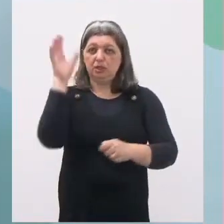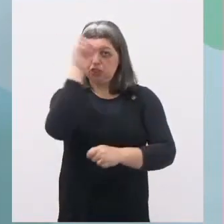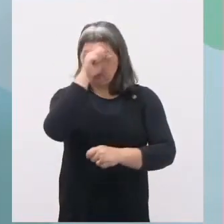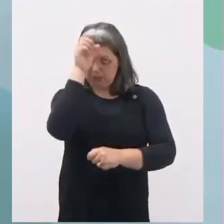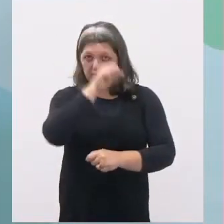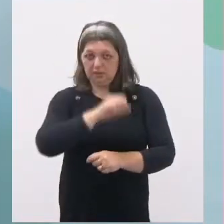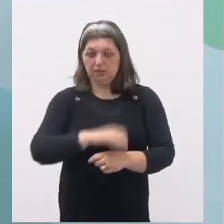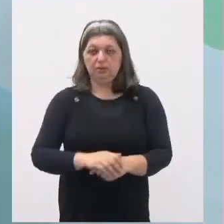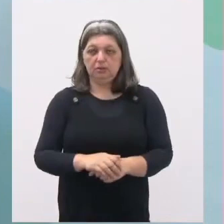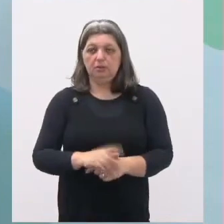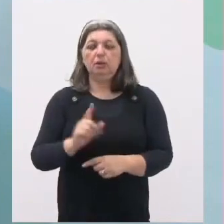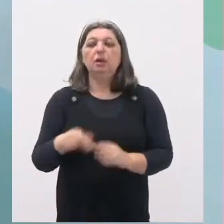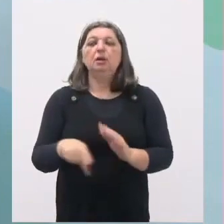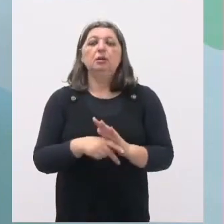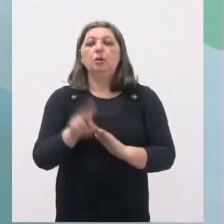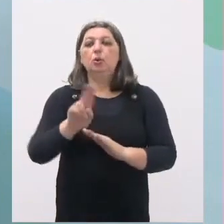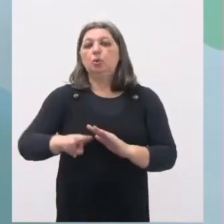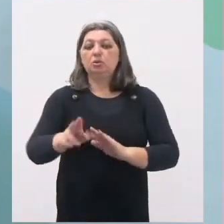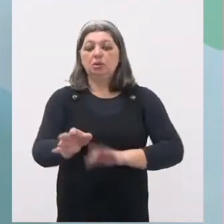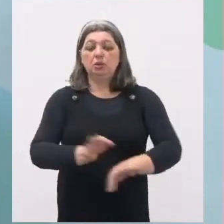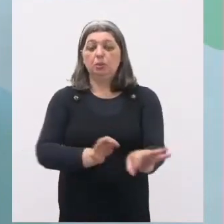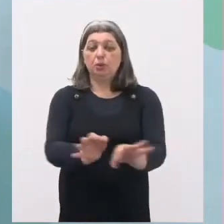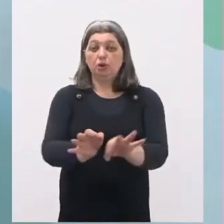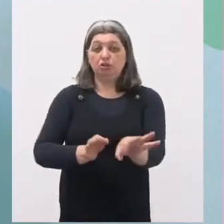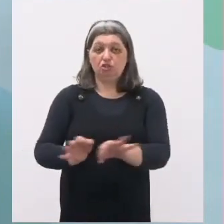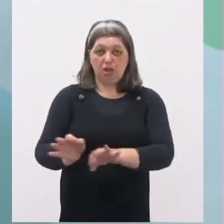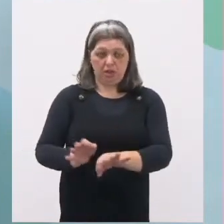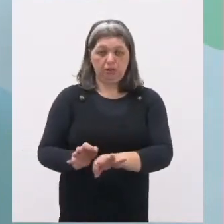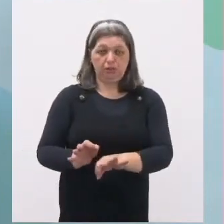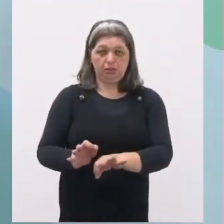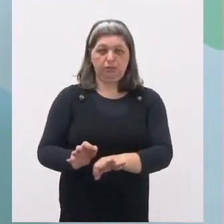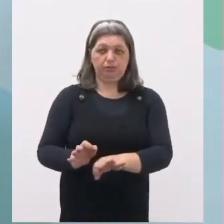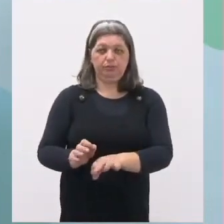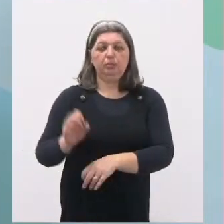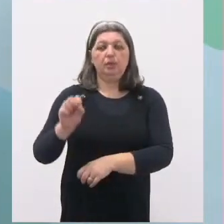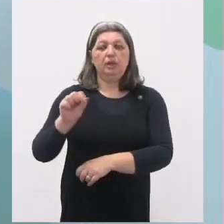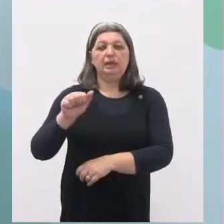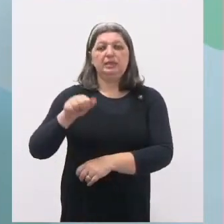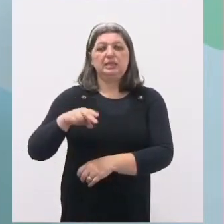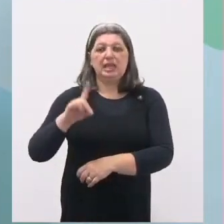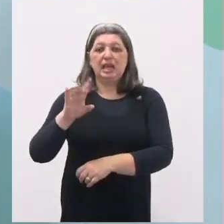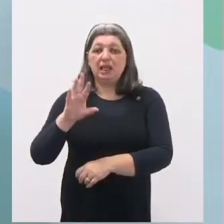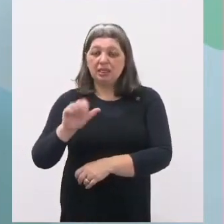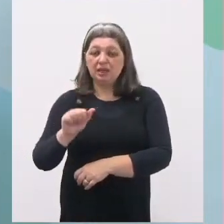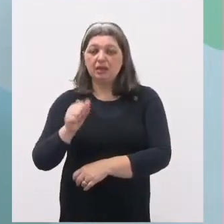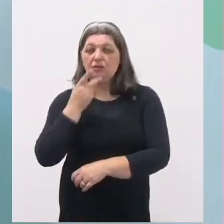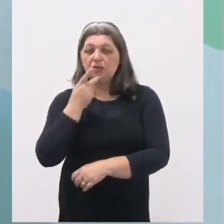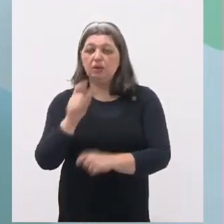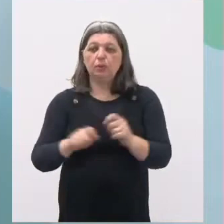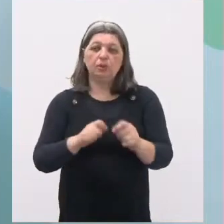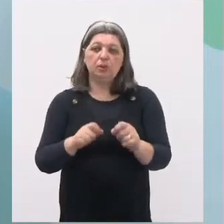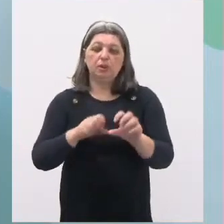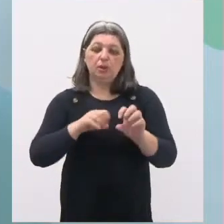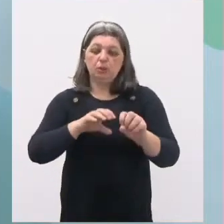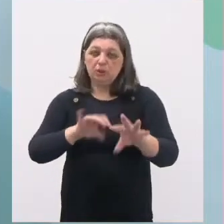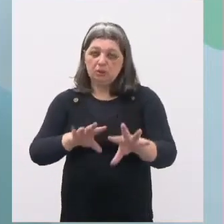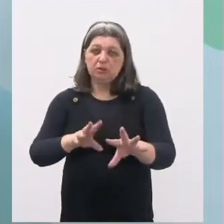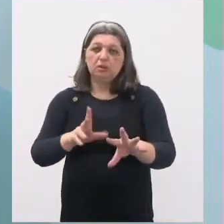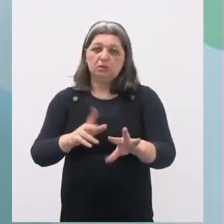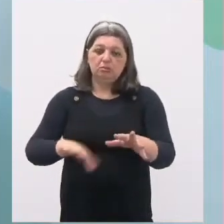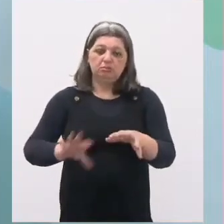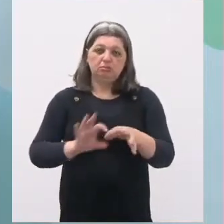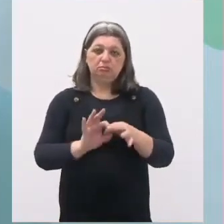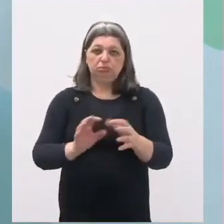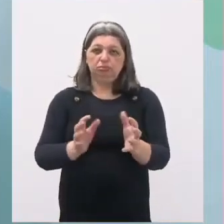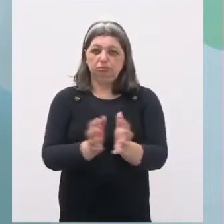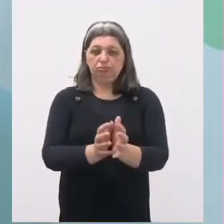questão. Por meio de projetos. A Kelly destacando. A Sandra, ela fala sobre a educação que envolve todas as dimensões.